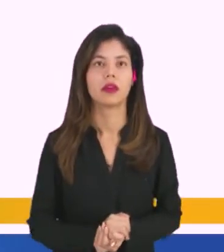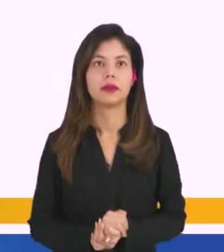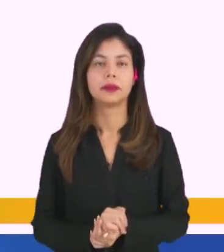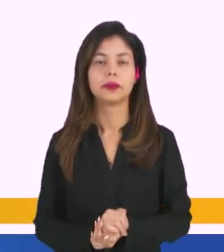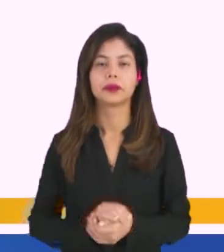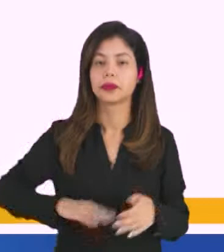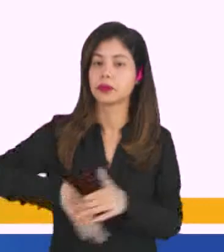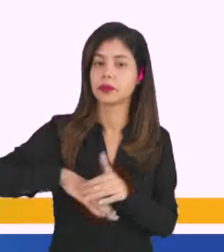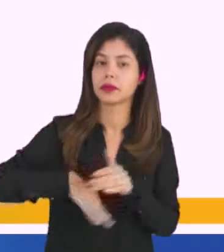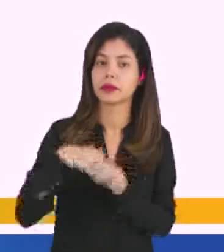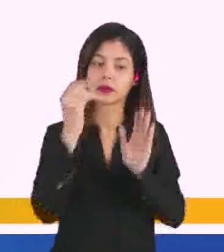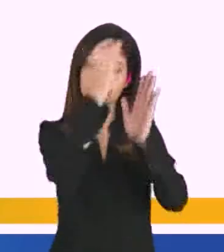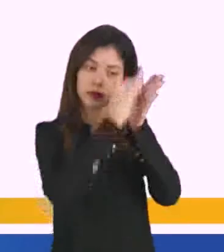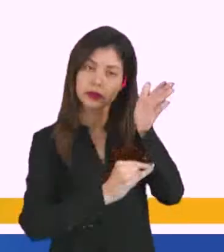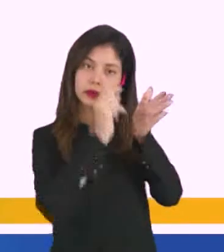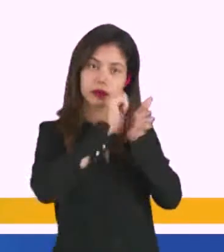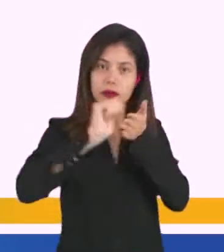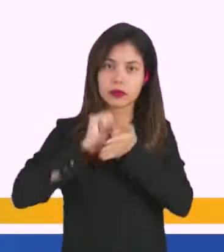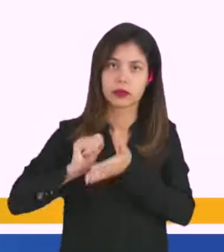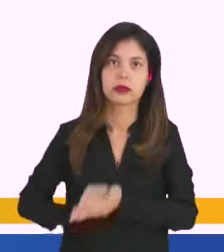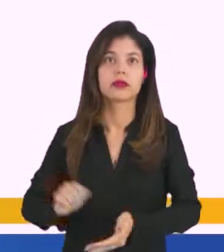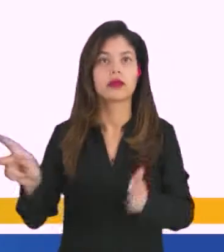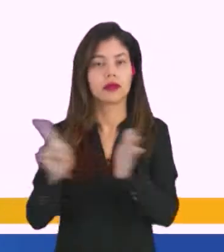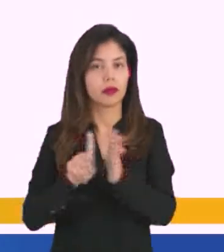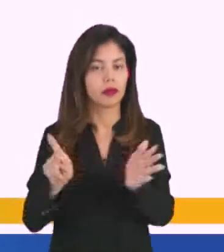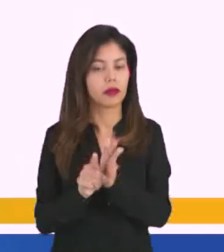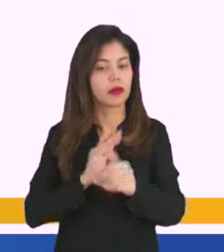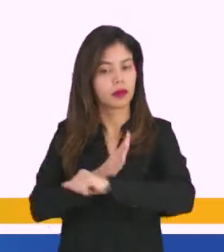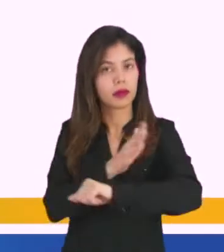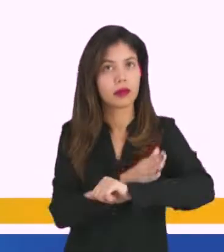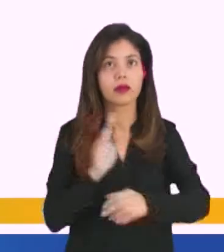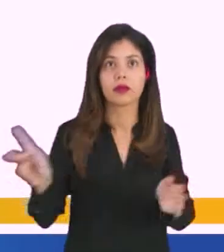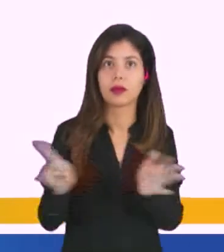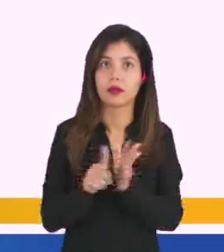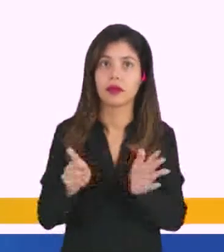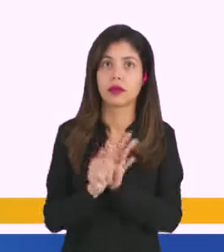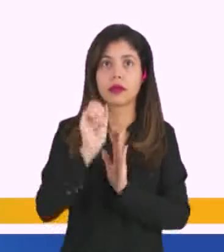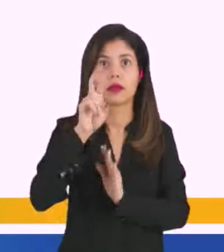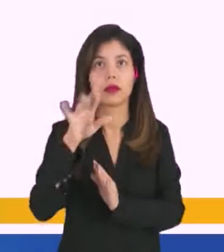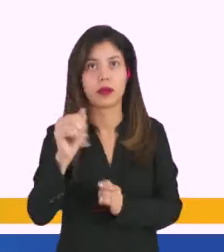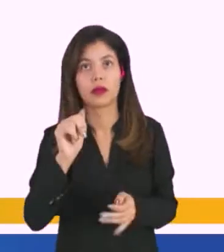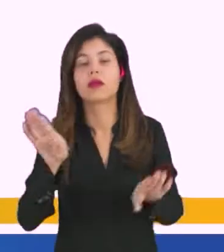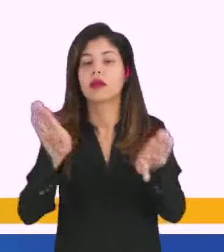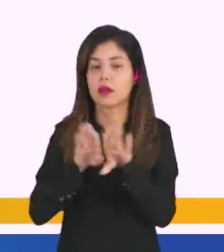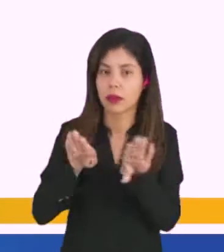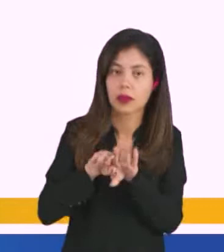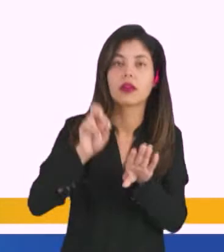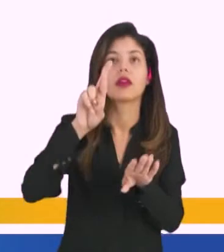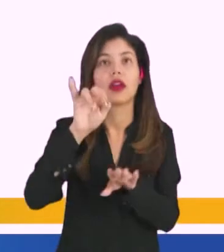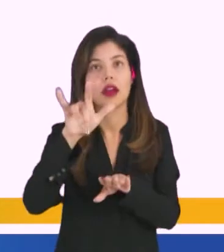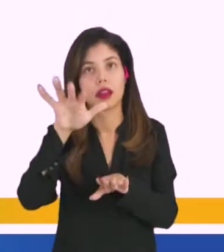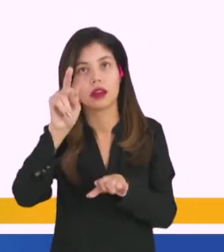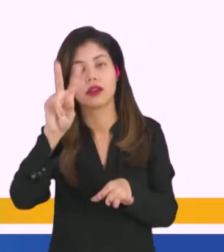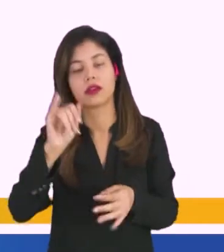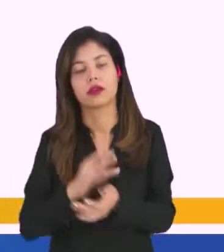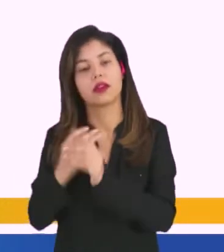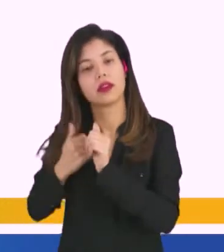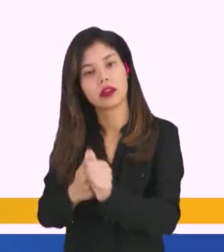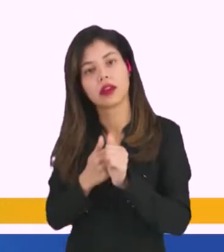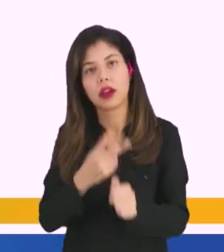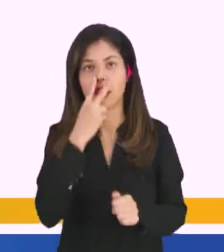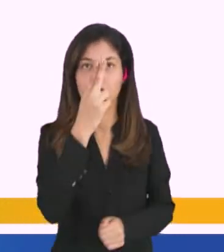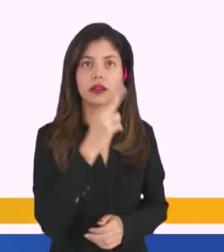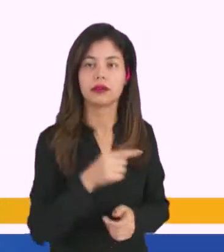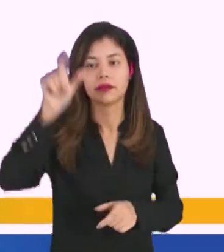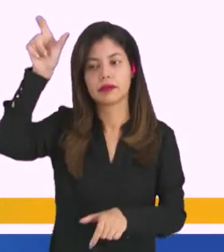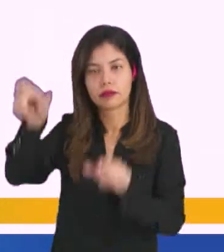dos jogadores listados, a sua respectiva frequência absoluta ao lado e em sequência aparece